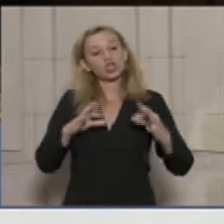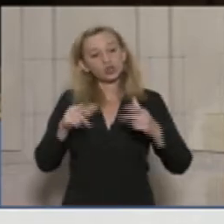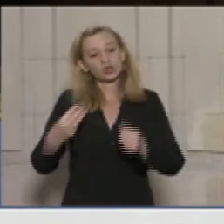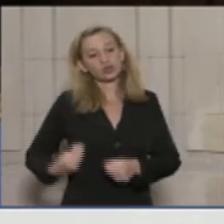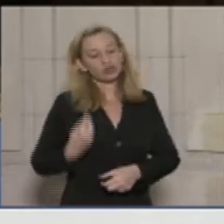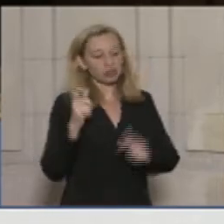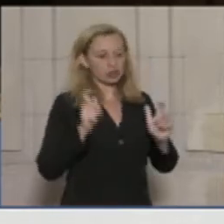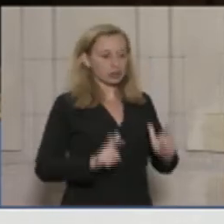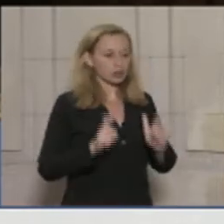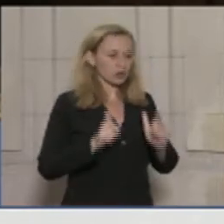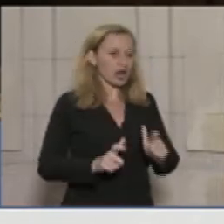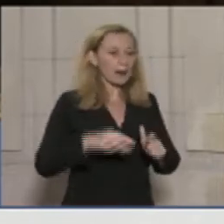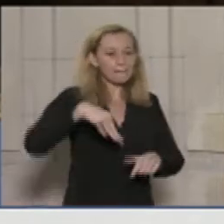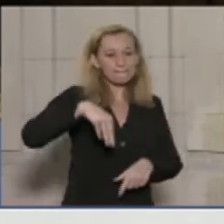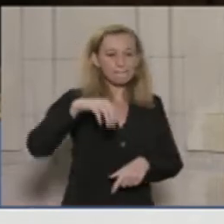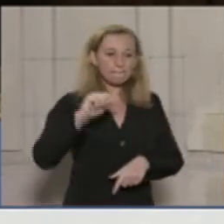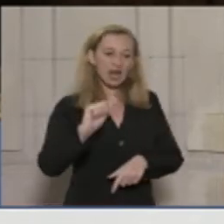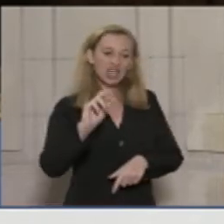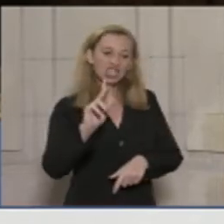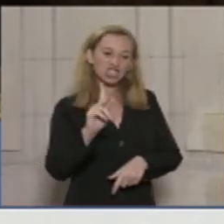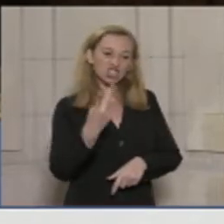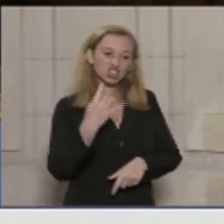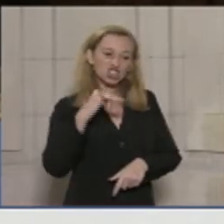presentes, do machismo e